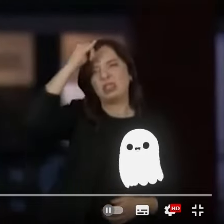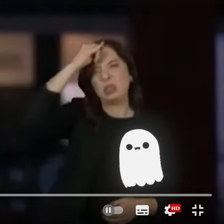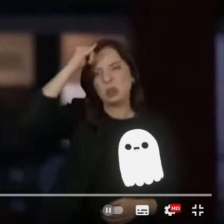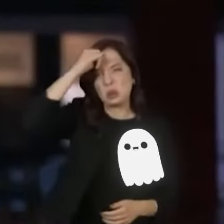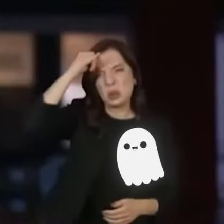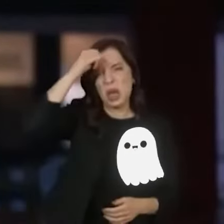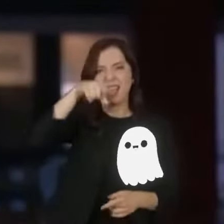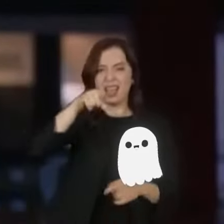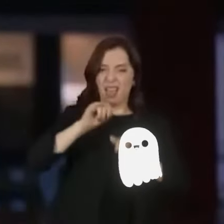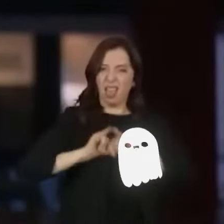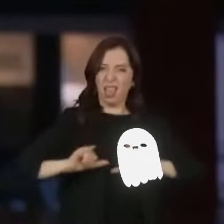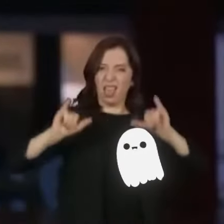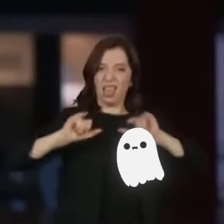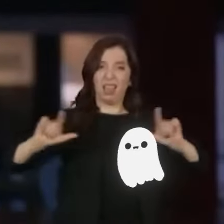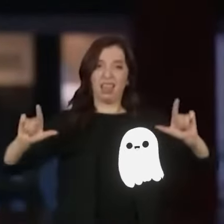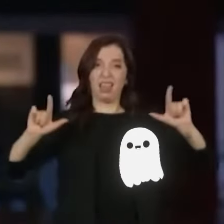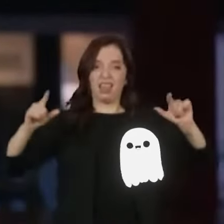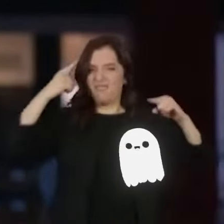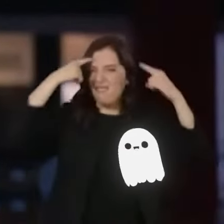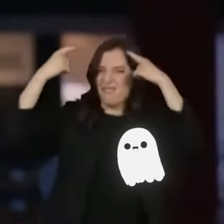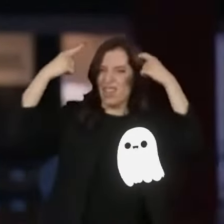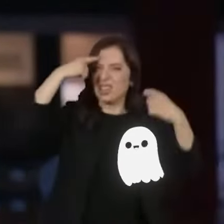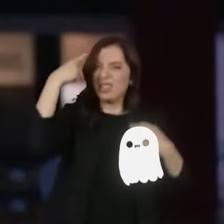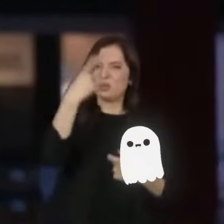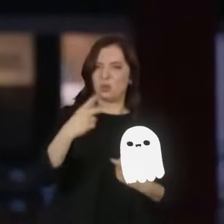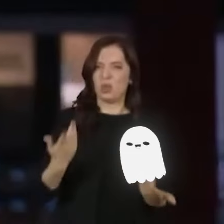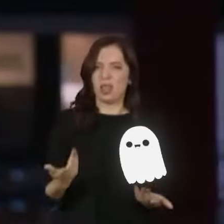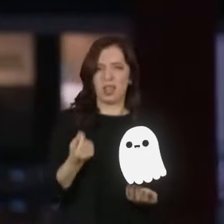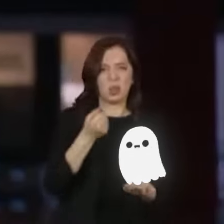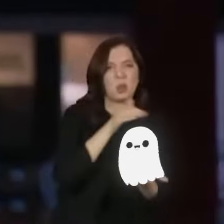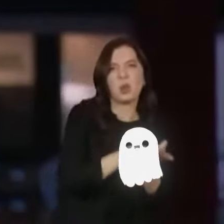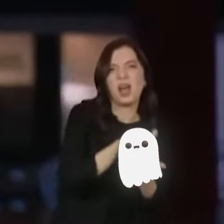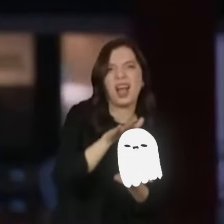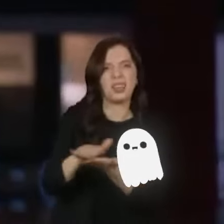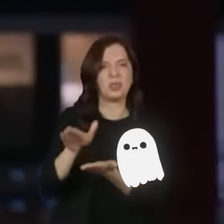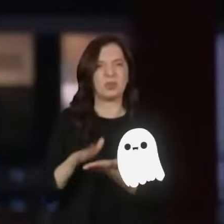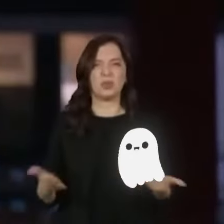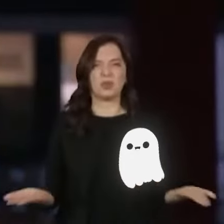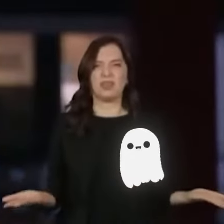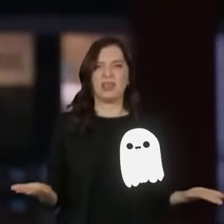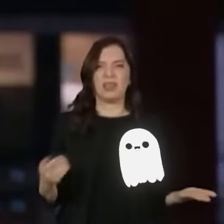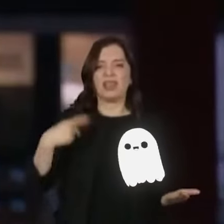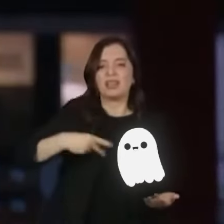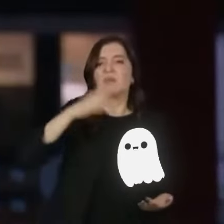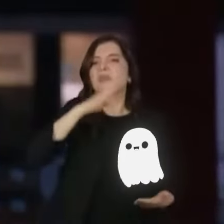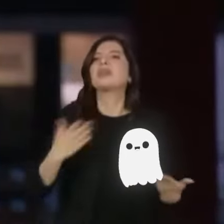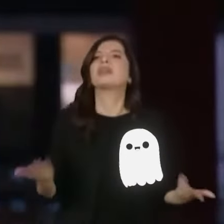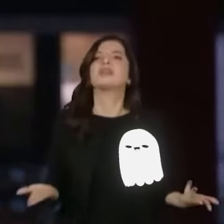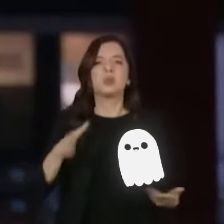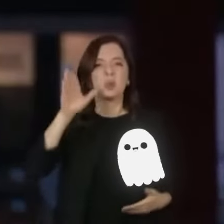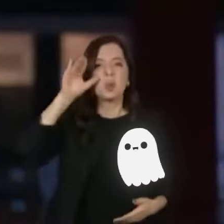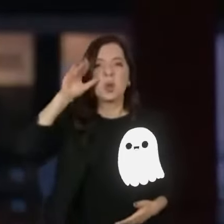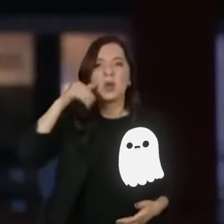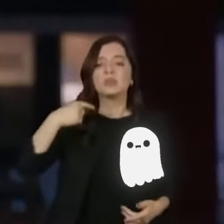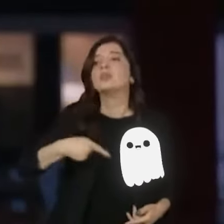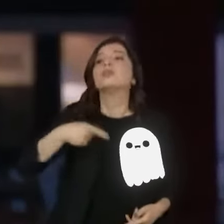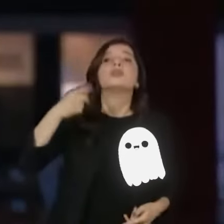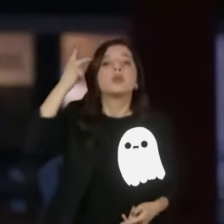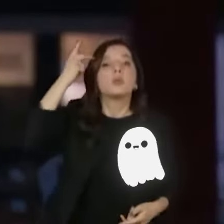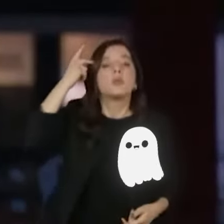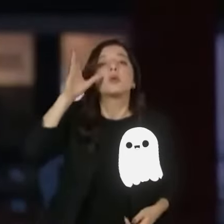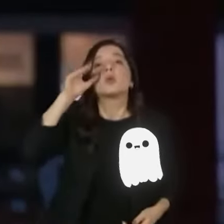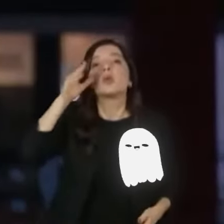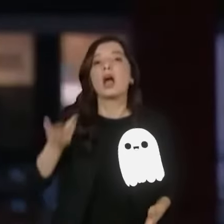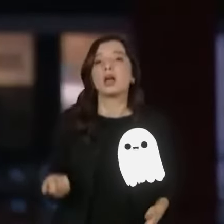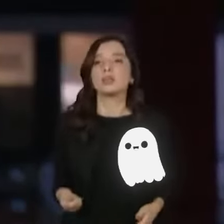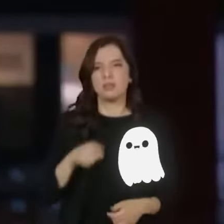milhões. Ele fica inventando conversa todas as vezes. Mas o Brasil quer saber, São Paulo quer saber. Que hora que você vai parar? Você não respondeu a pergunta.